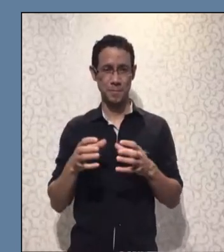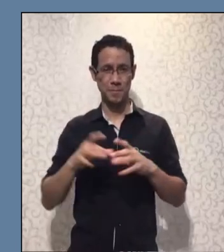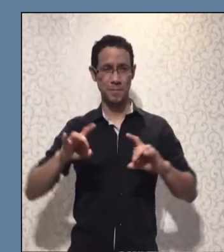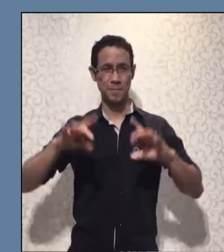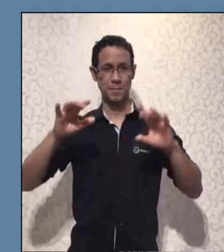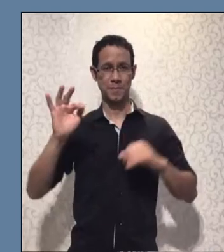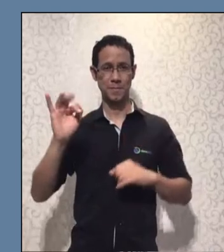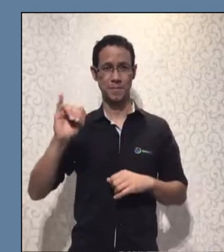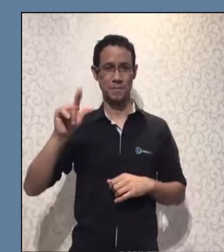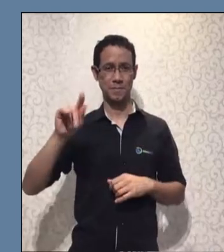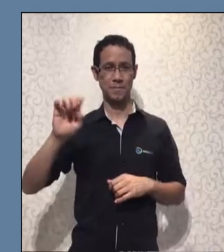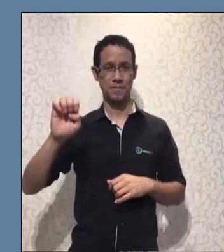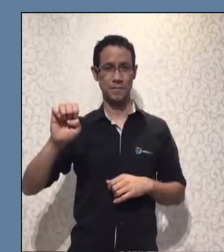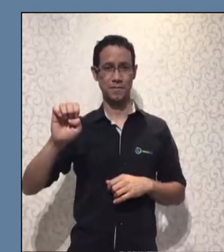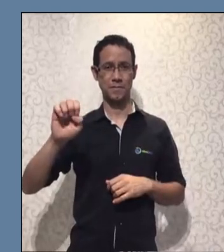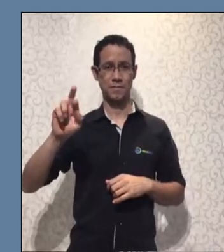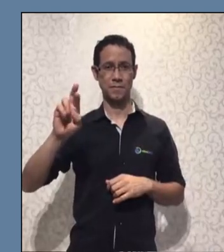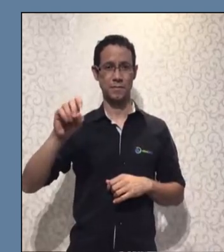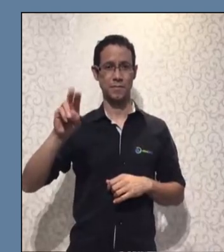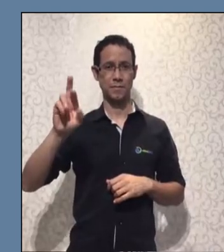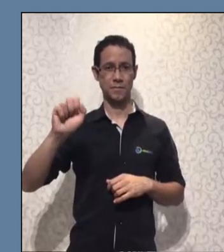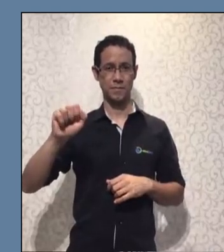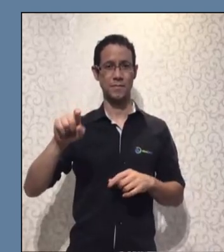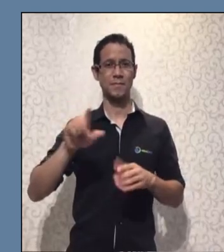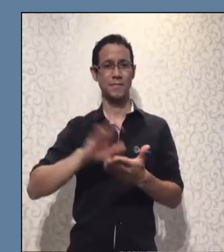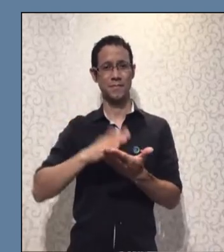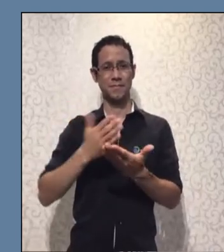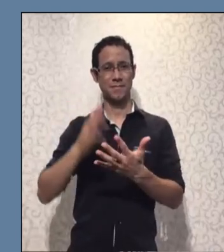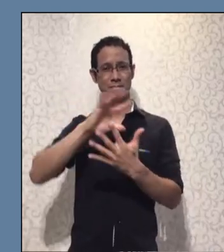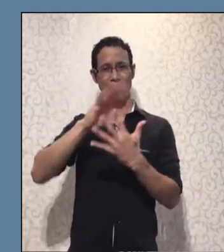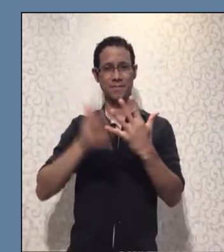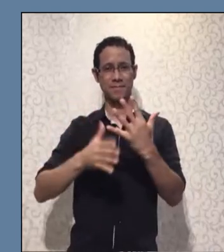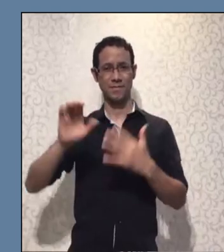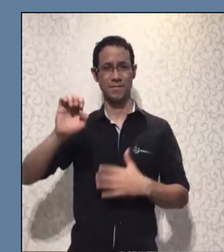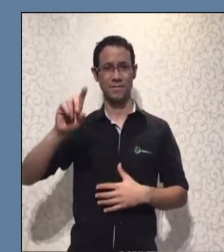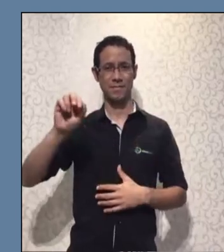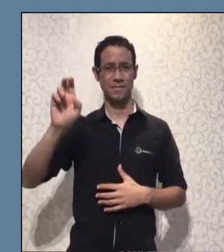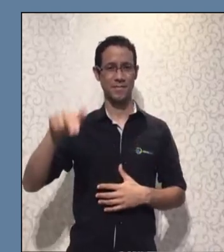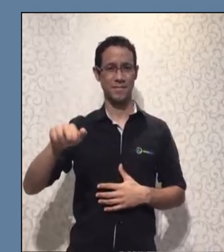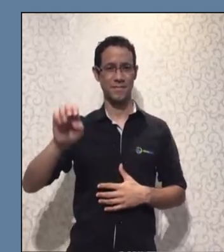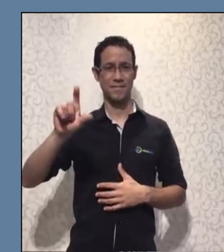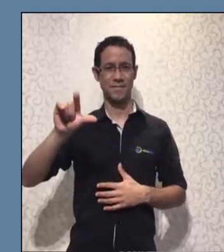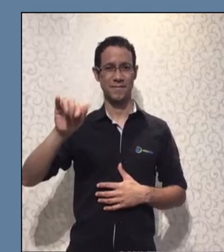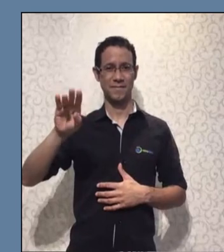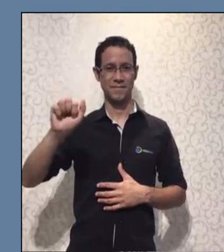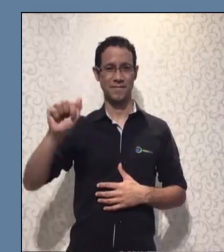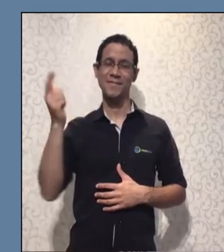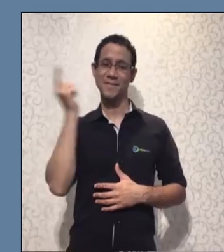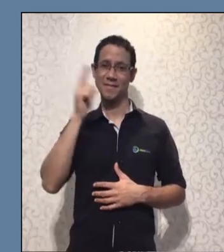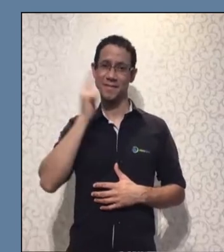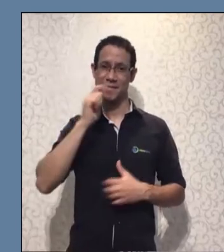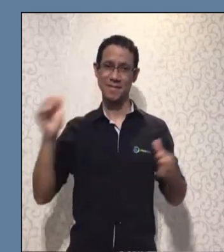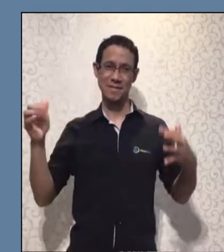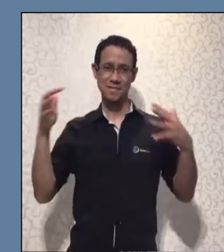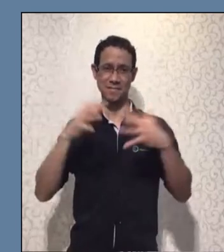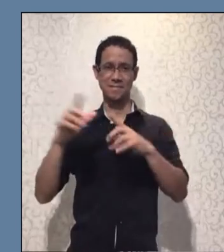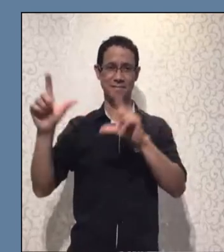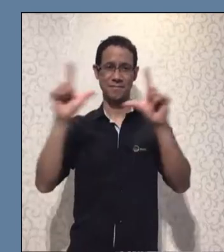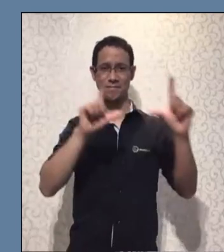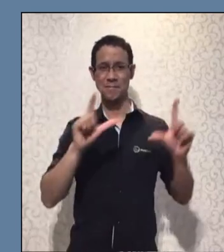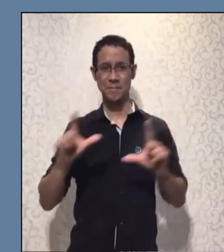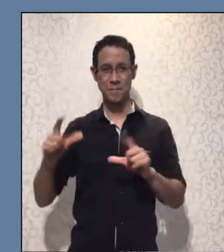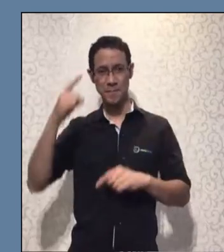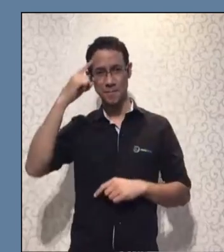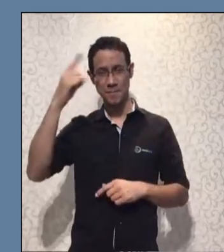os intérpretes em Libras, o Edson e a Elisa, que foram essenciais para a realização desse encontro. Nós relembramos que